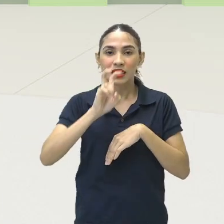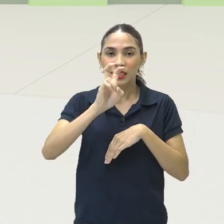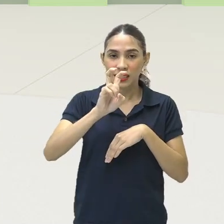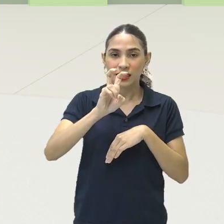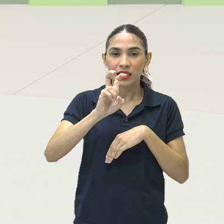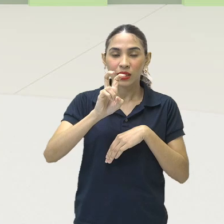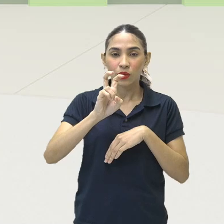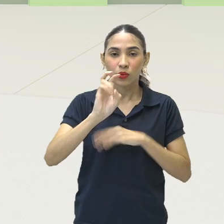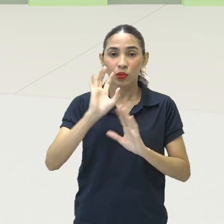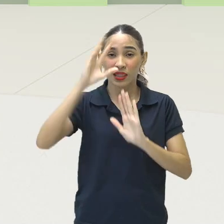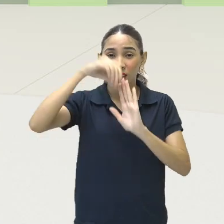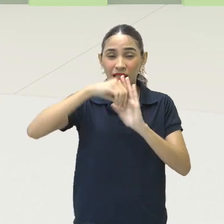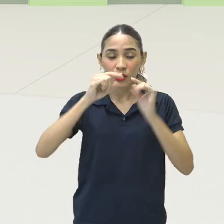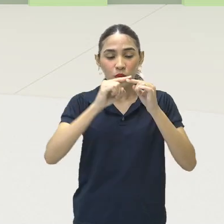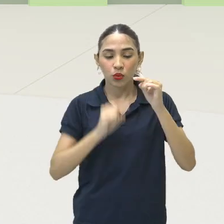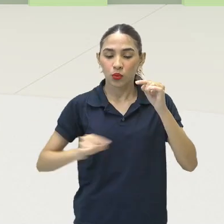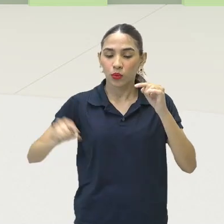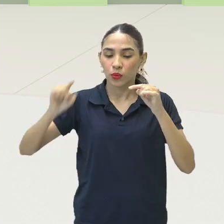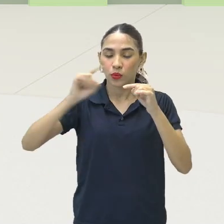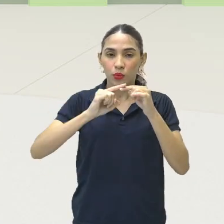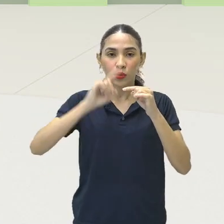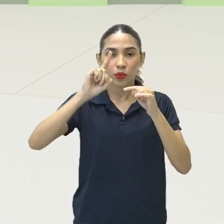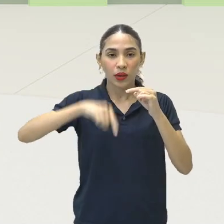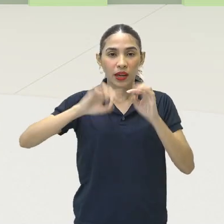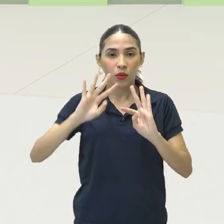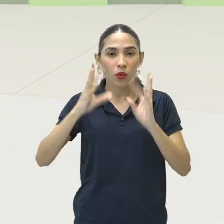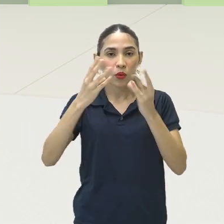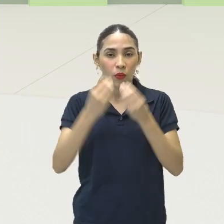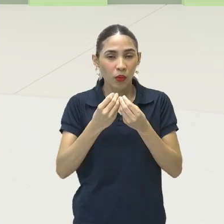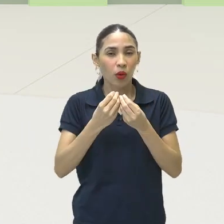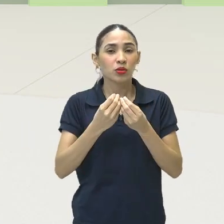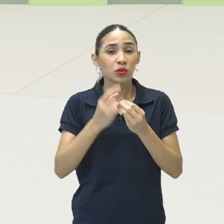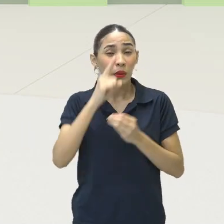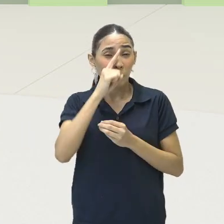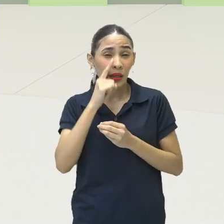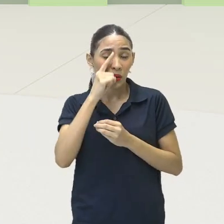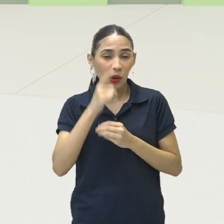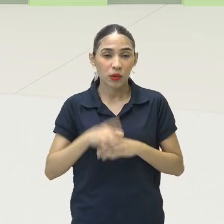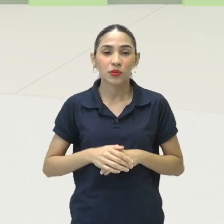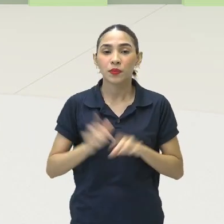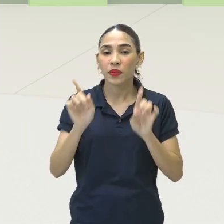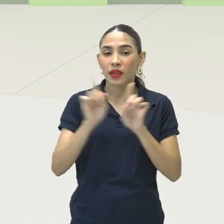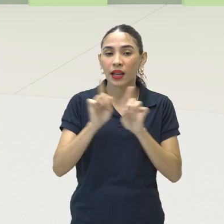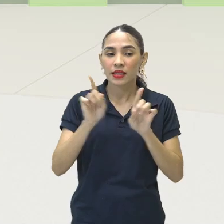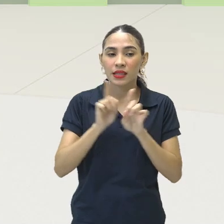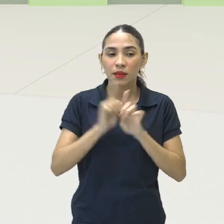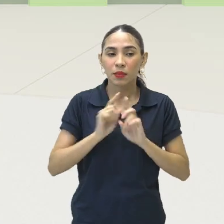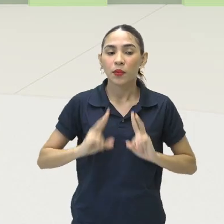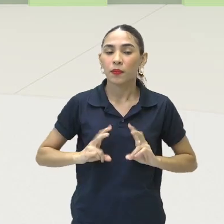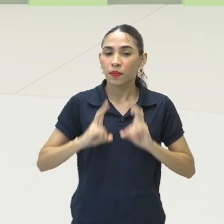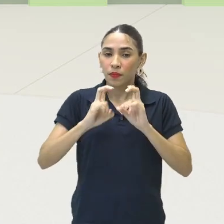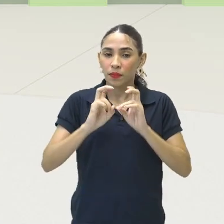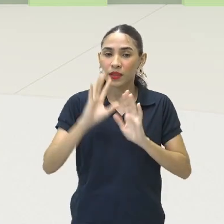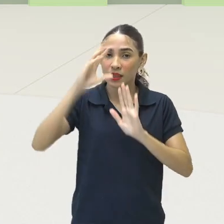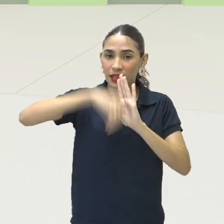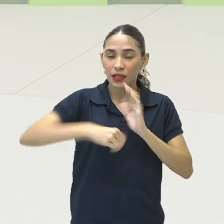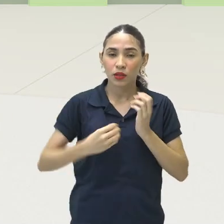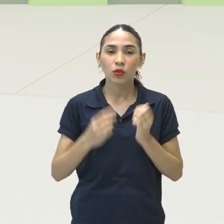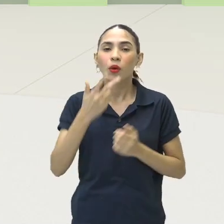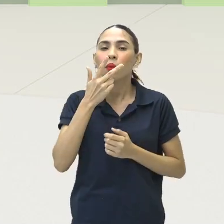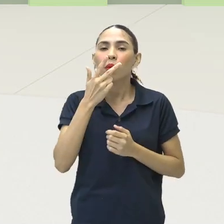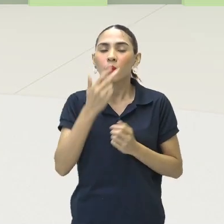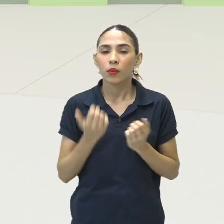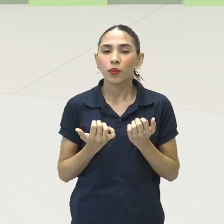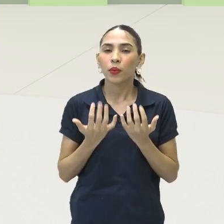5 núcleos aromáticos, eles são compostos potencialmente cancerígenos. Então, o benzopireno, ele está presente na fumaça do